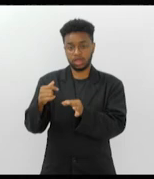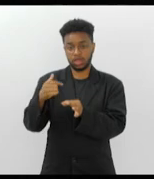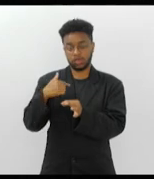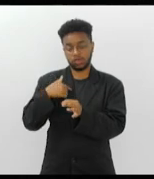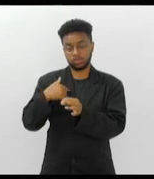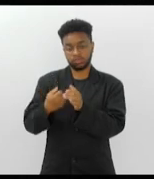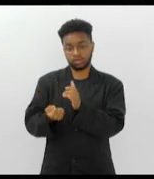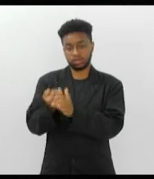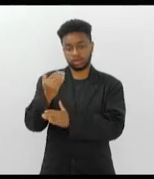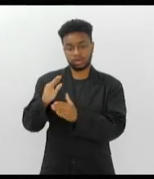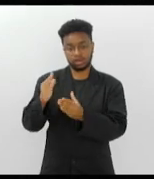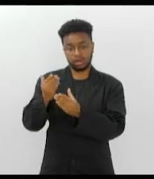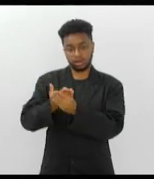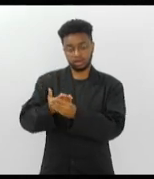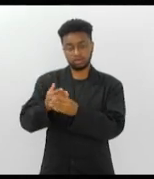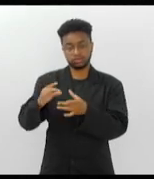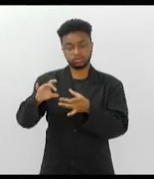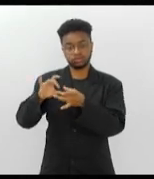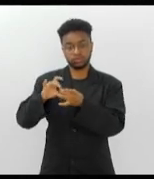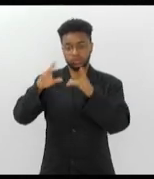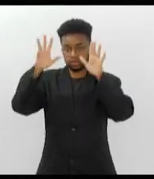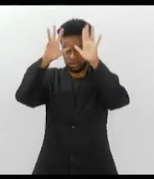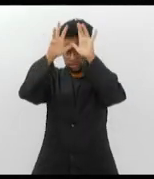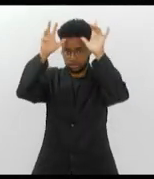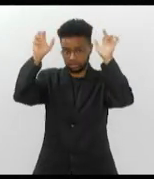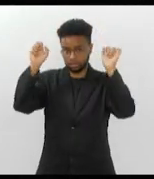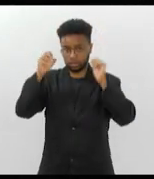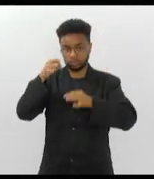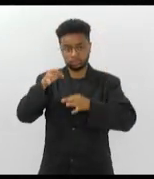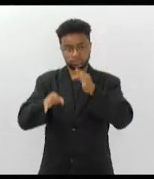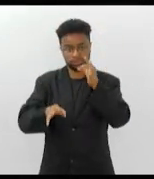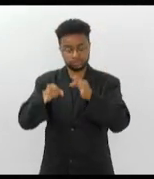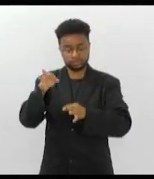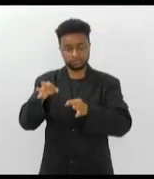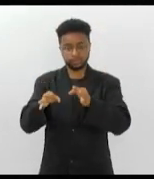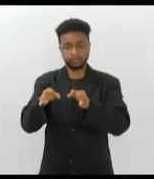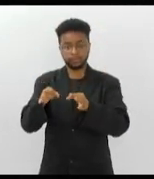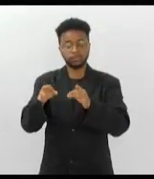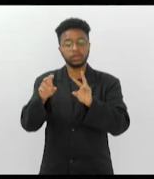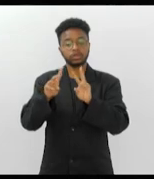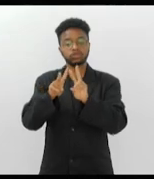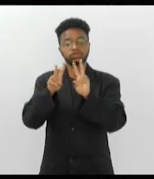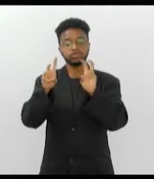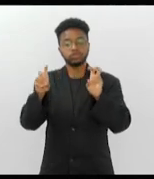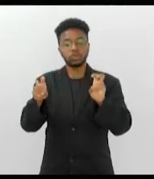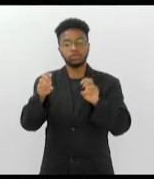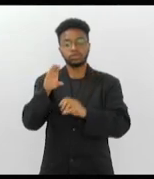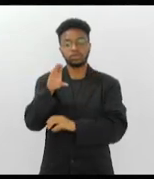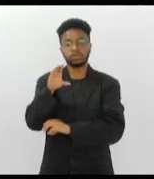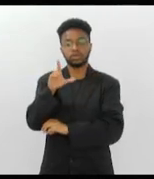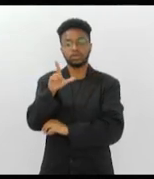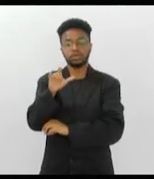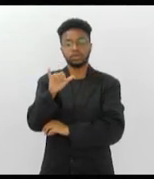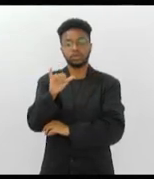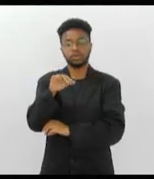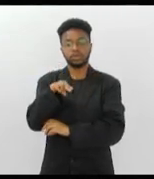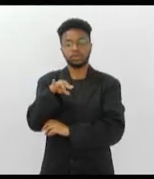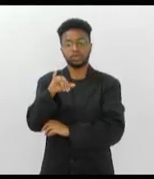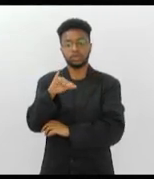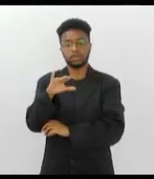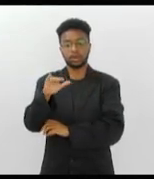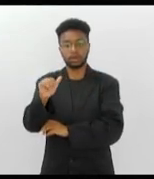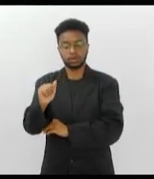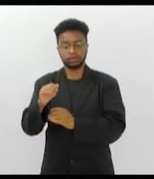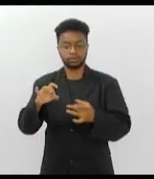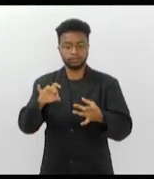de Justiça em relação às clínicas do Detran,